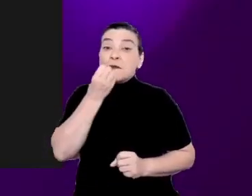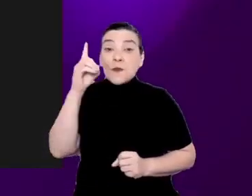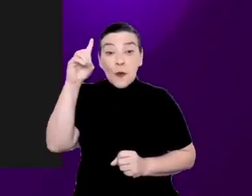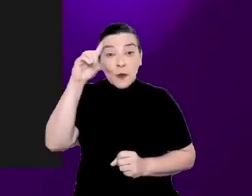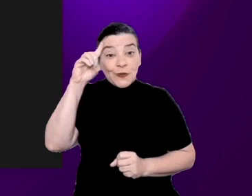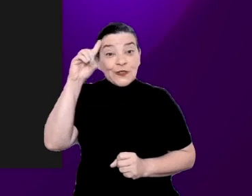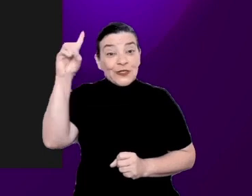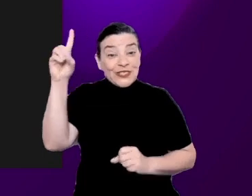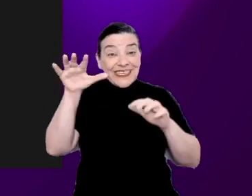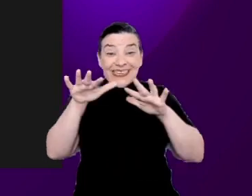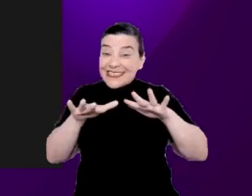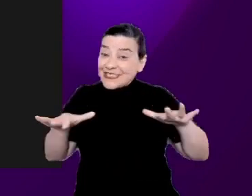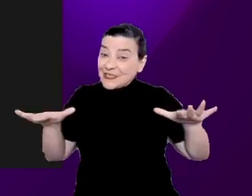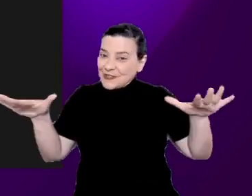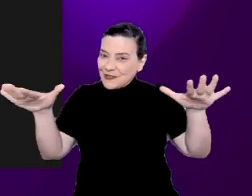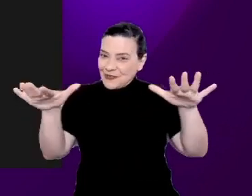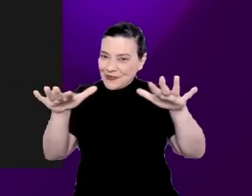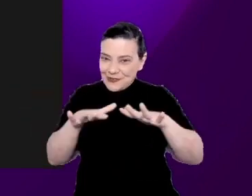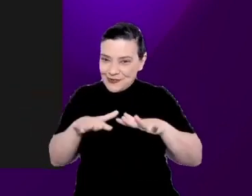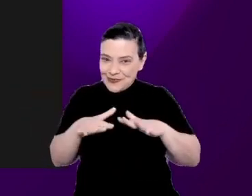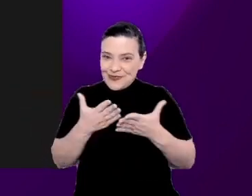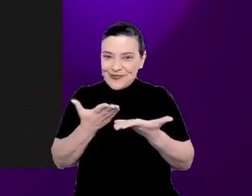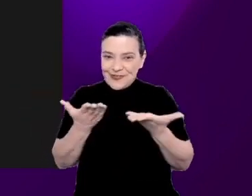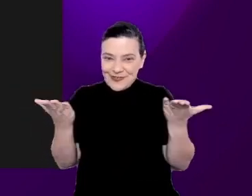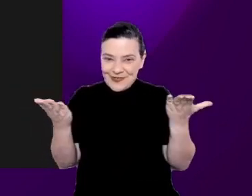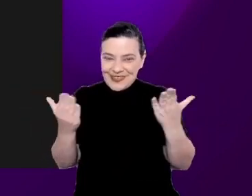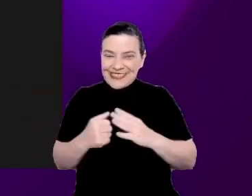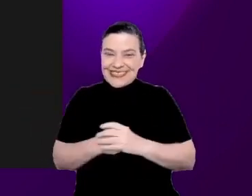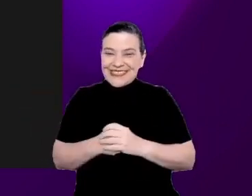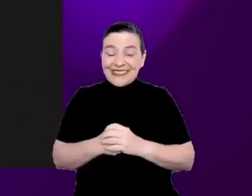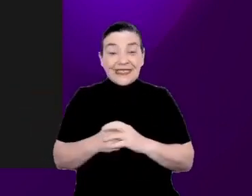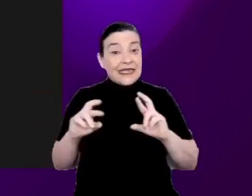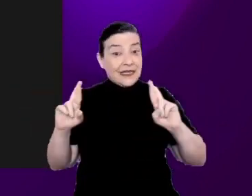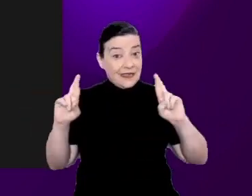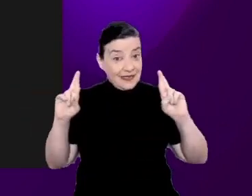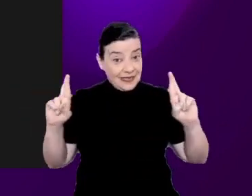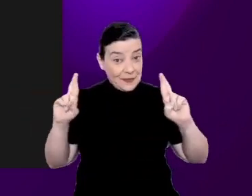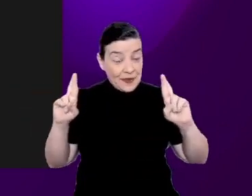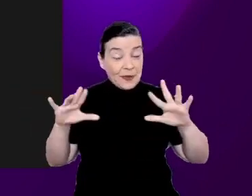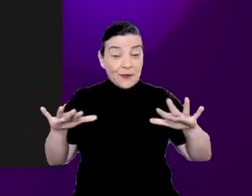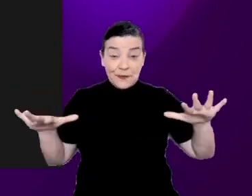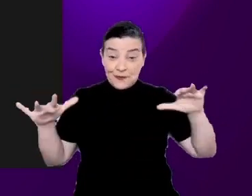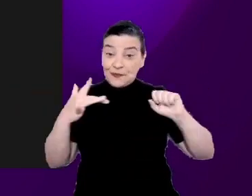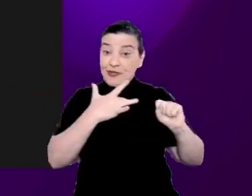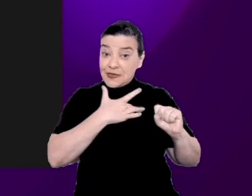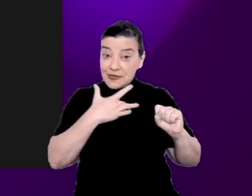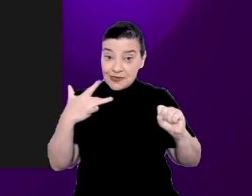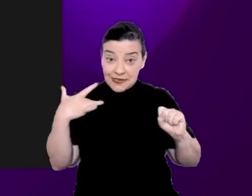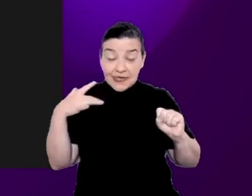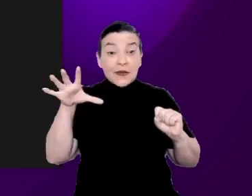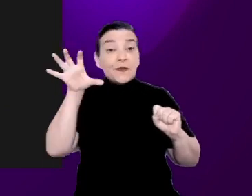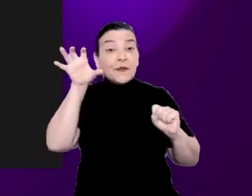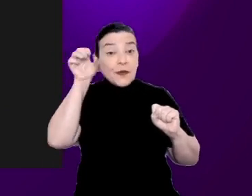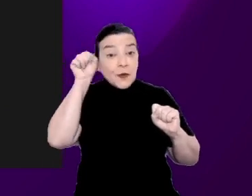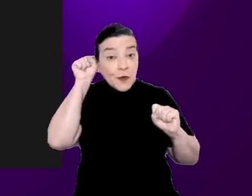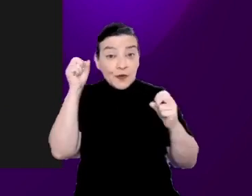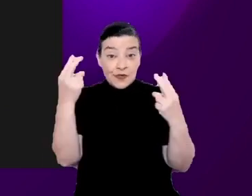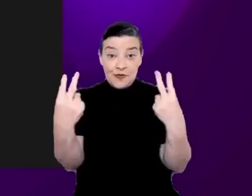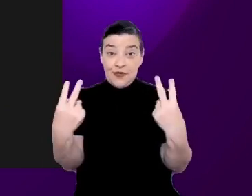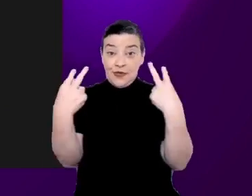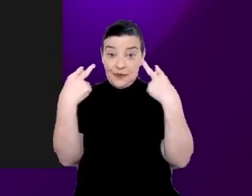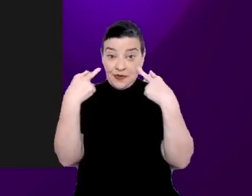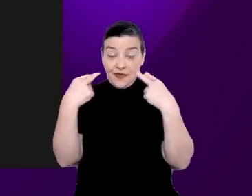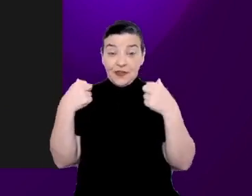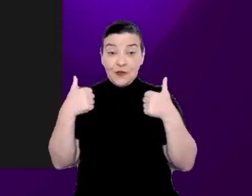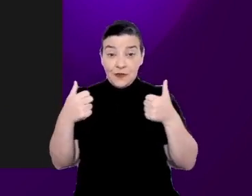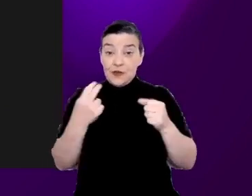muito bom dia a todas, muito bom dia a todos. Espero que todos bem, todos me ouçam e me vejam bem.